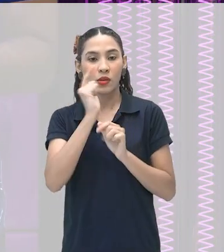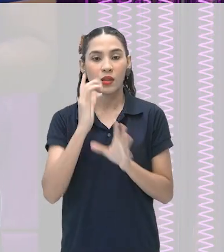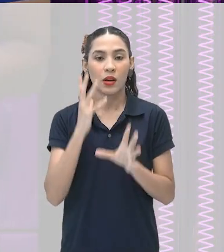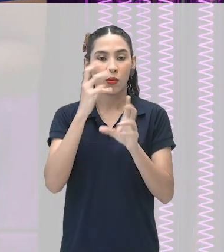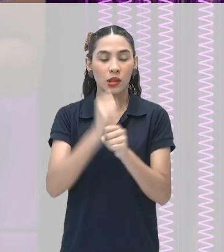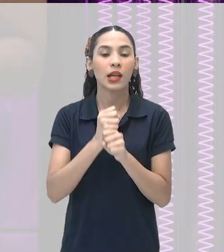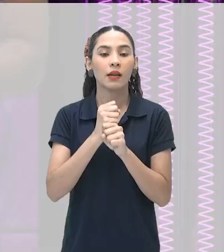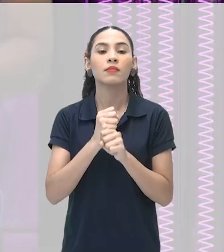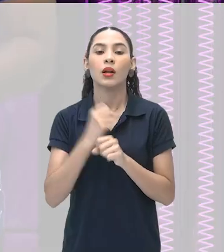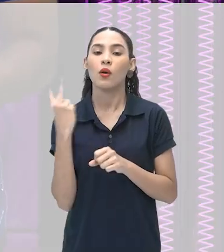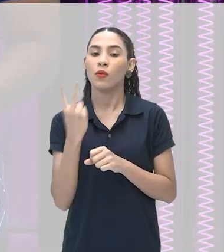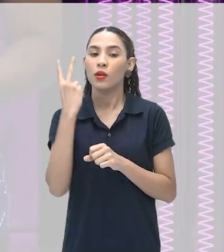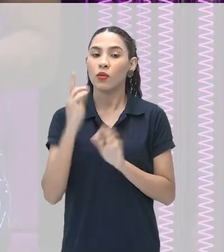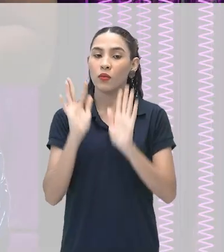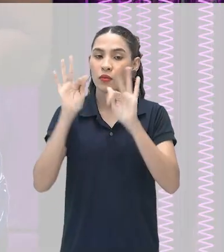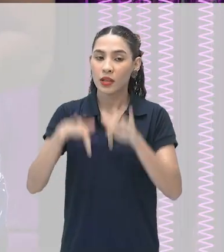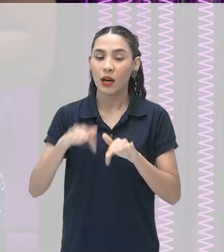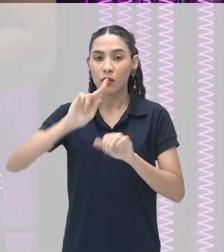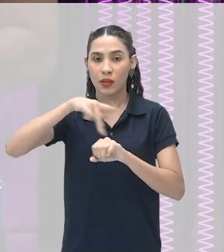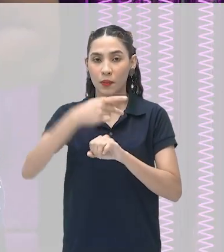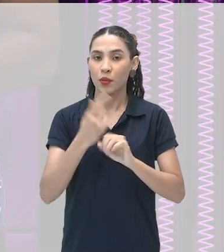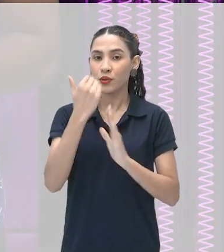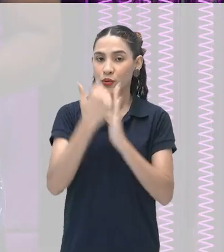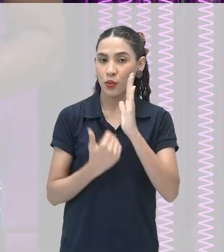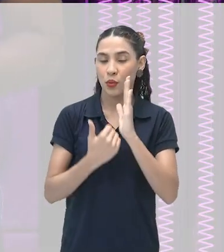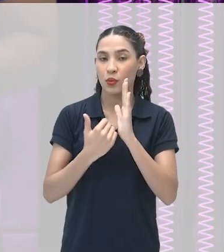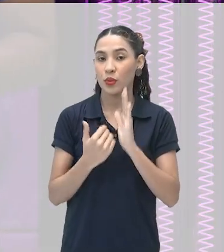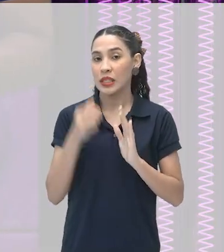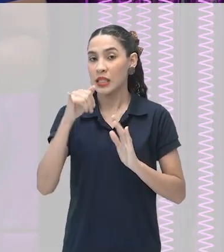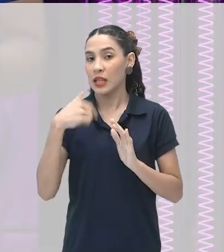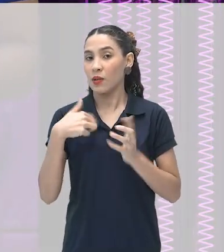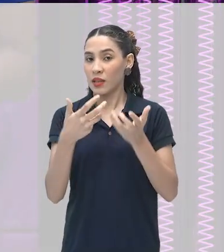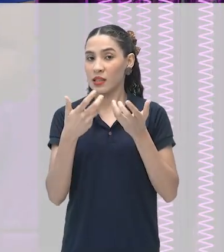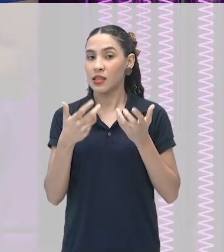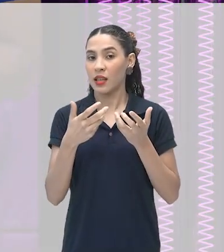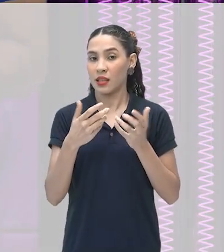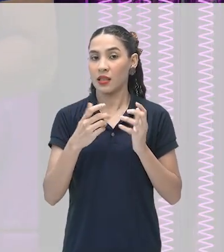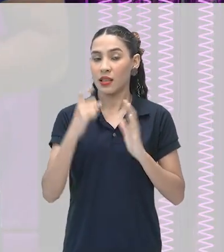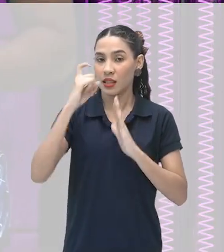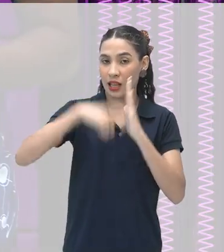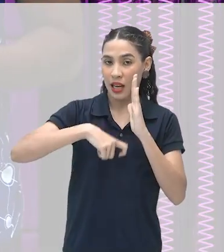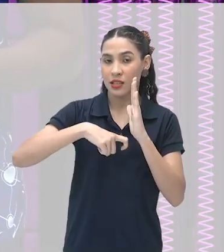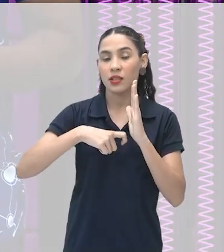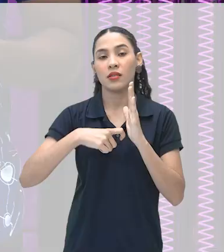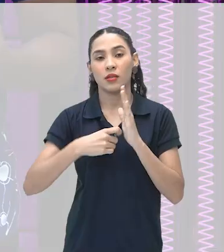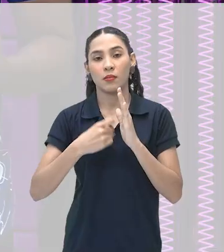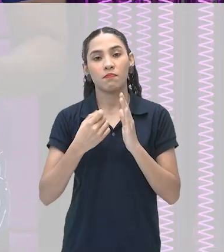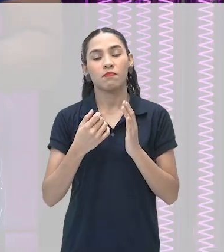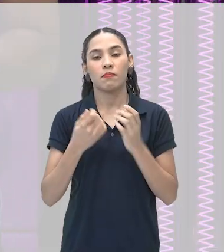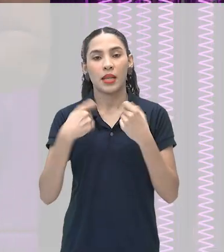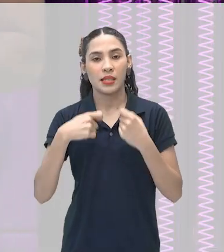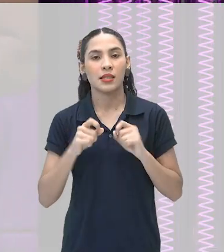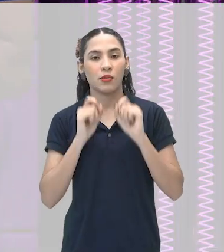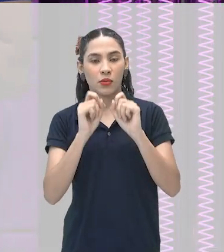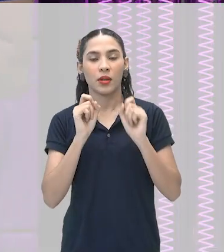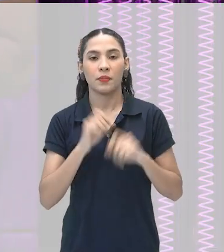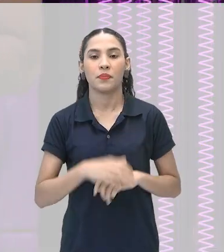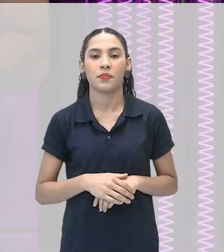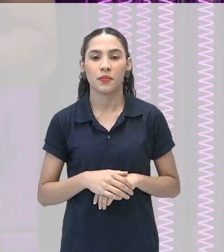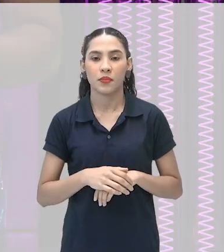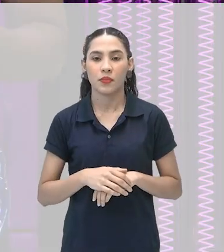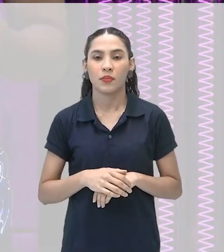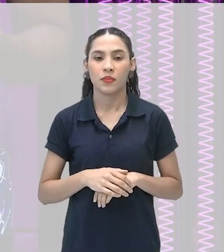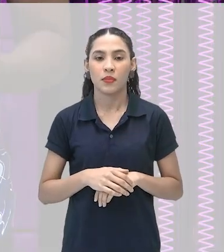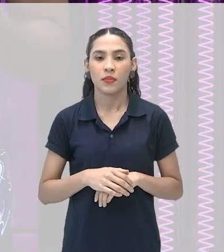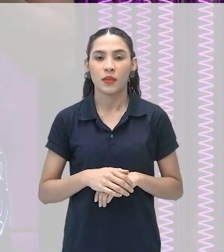para calcular o preço final após o desconto. Então, se eu quiser determinar a taxa, eu vou pegar